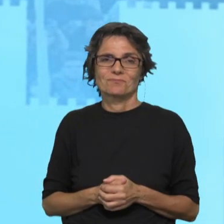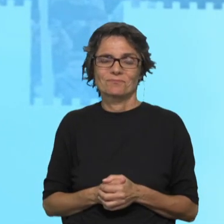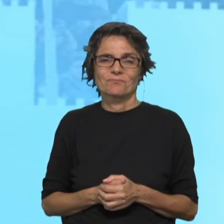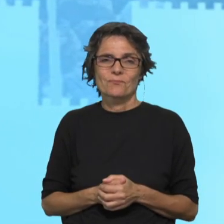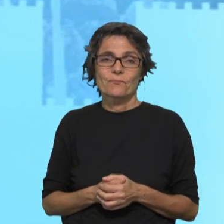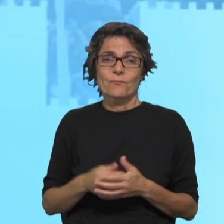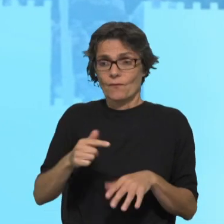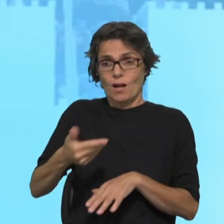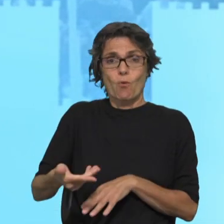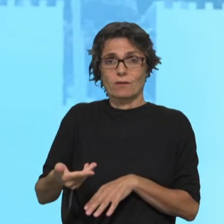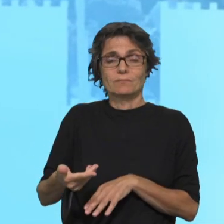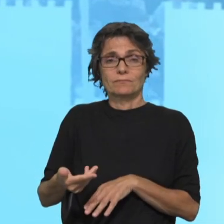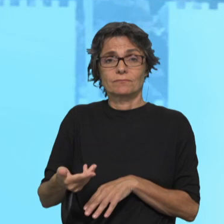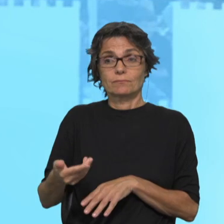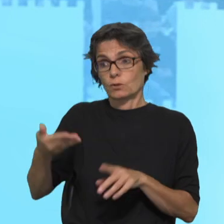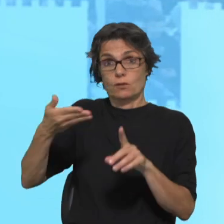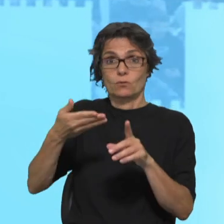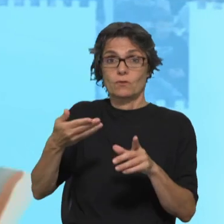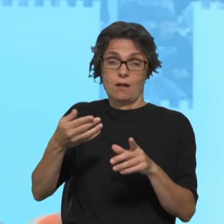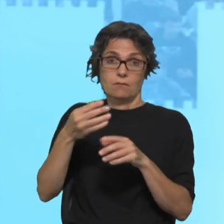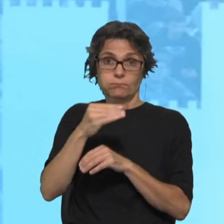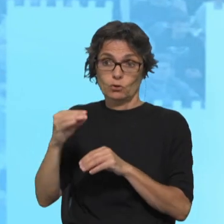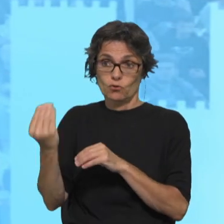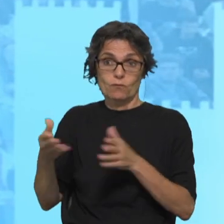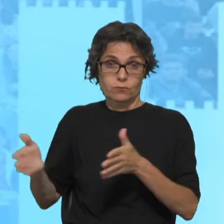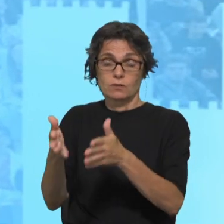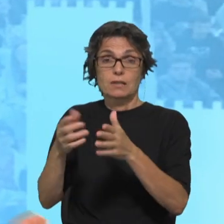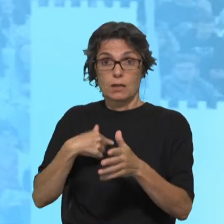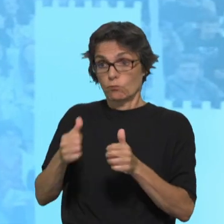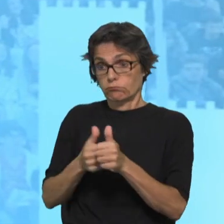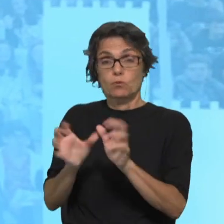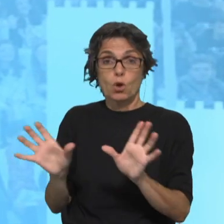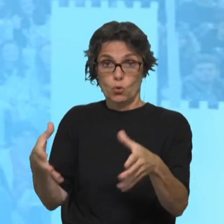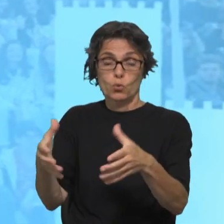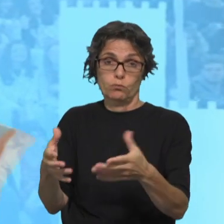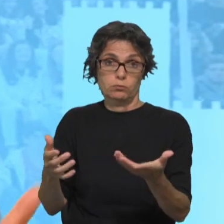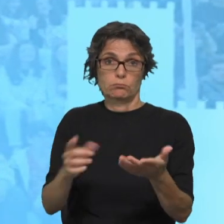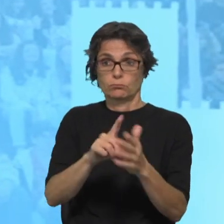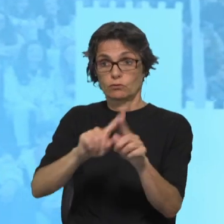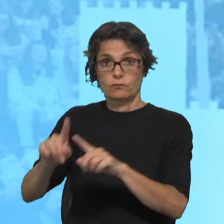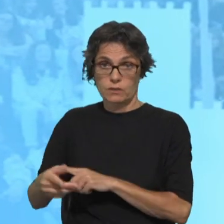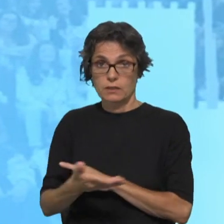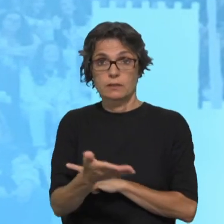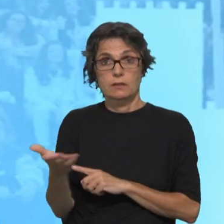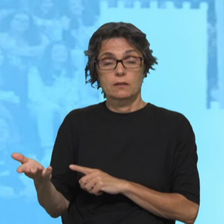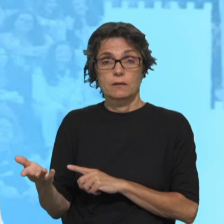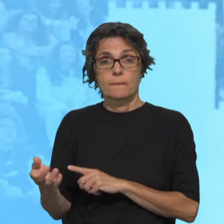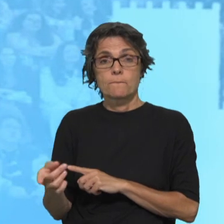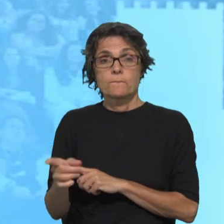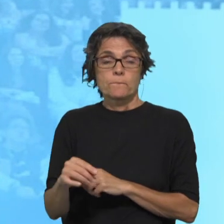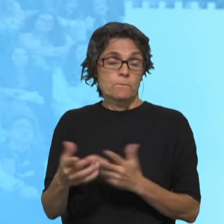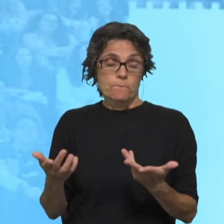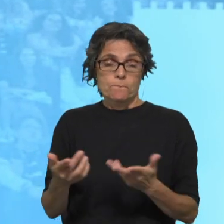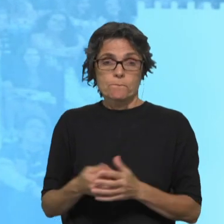neste caso, na Pastoral Juvenil, onde nós acompanhamos os grupos, sejam os Jovens Sem Fronteiras ou os jovens ligados aos